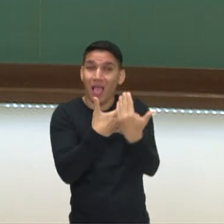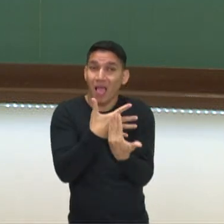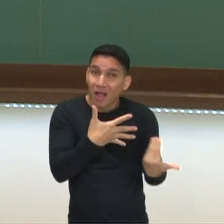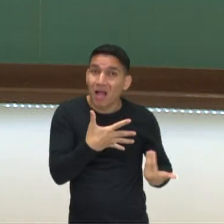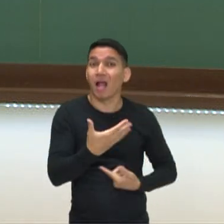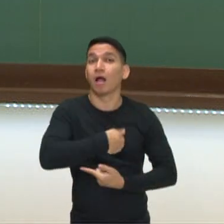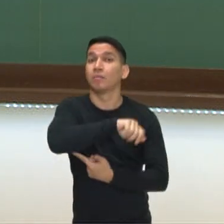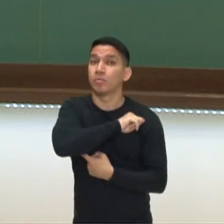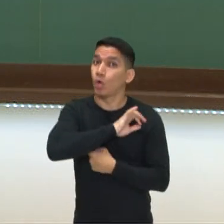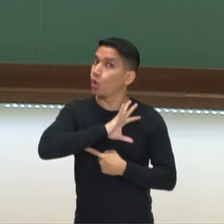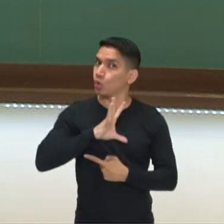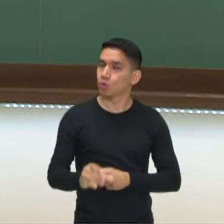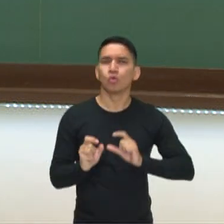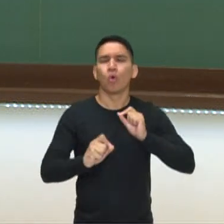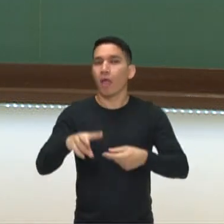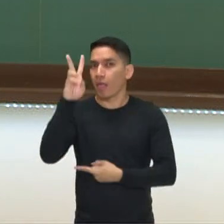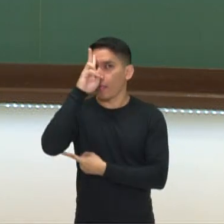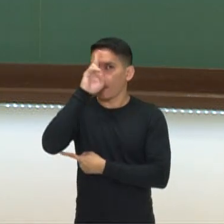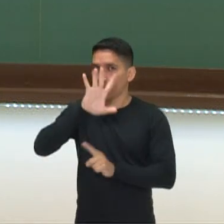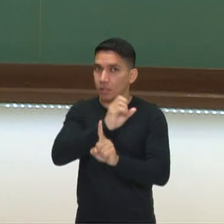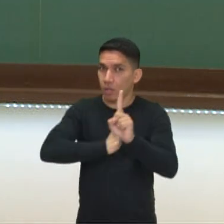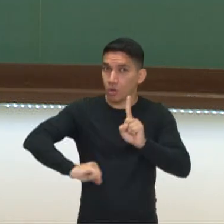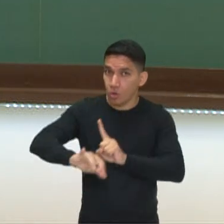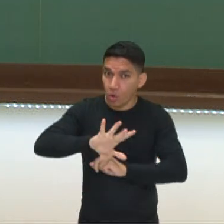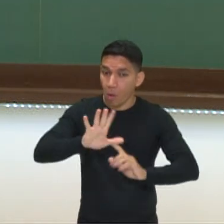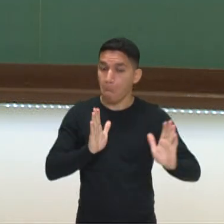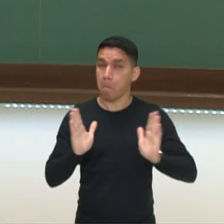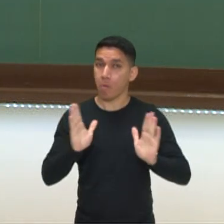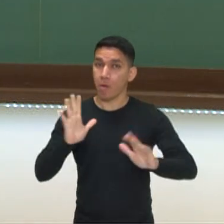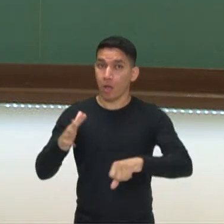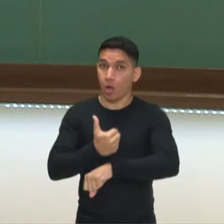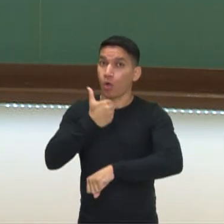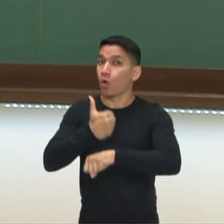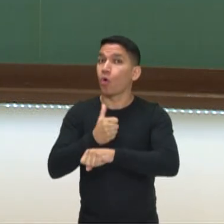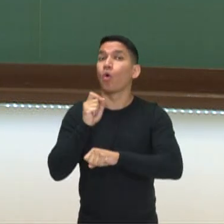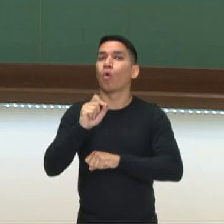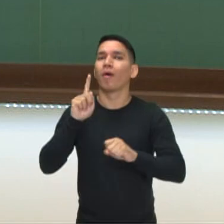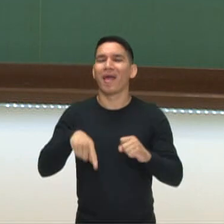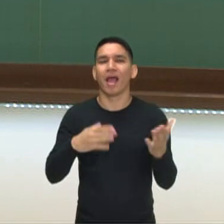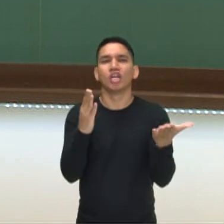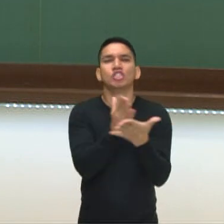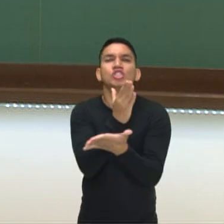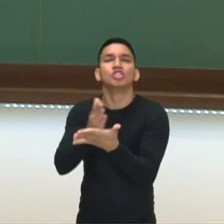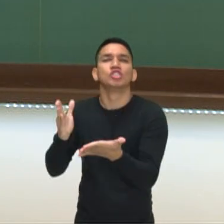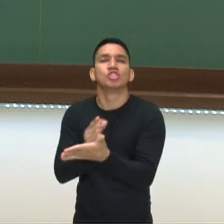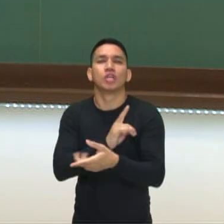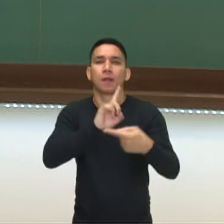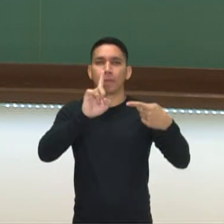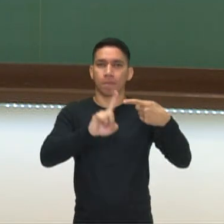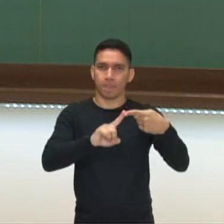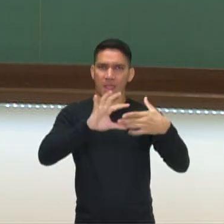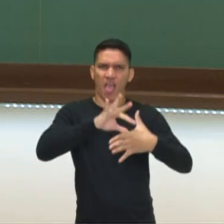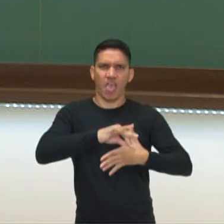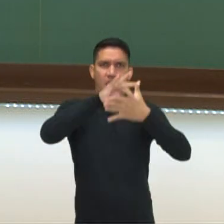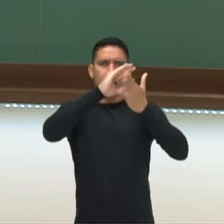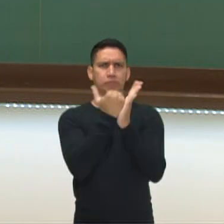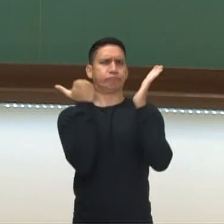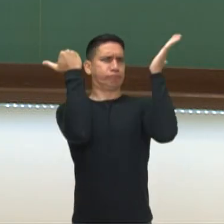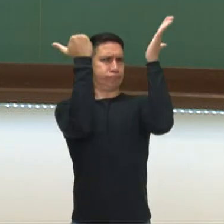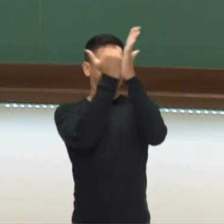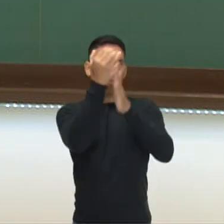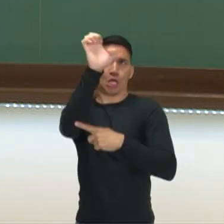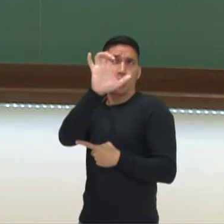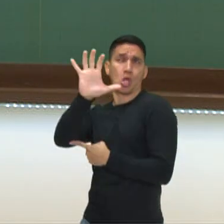gente tem que lembrar que a sociedade colonial era dividida entre uma elite, que eram